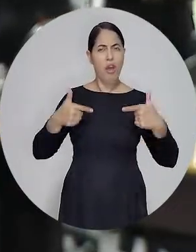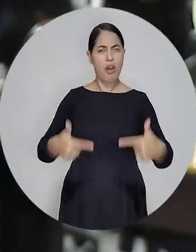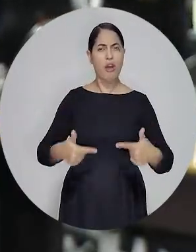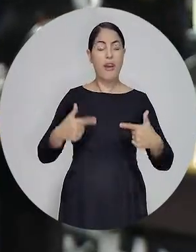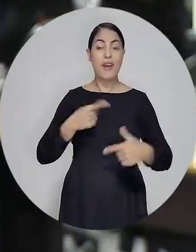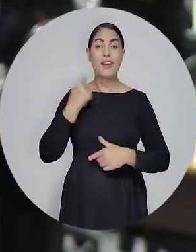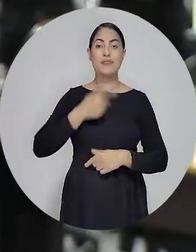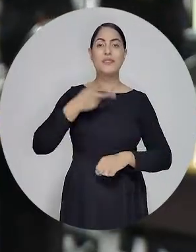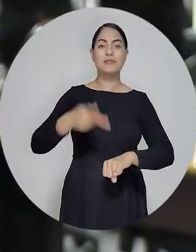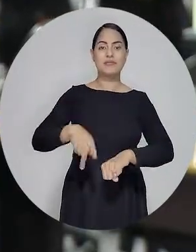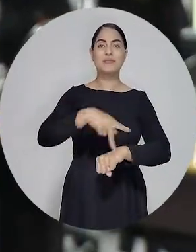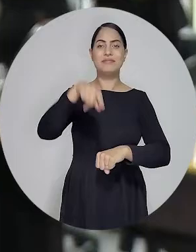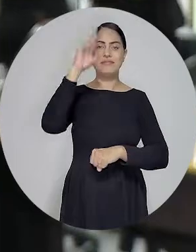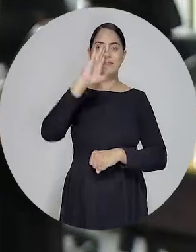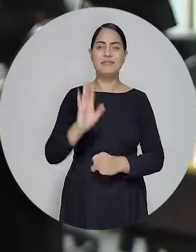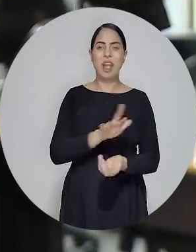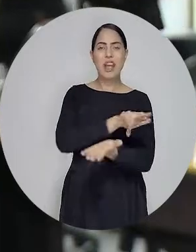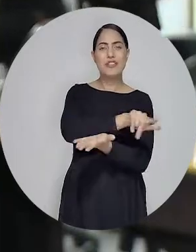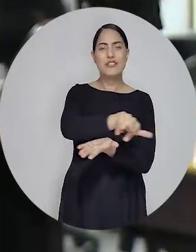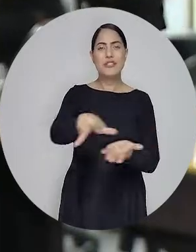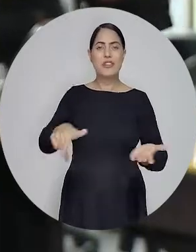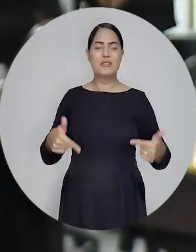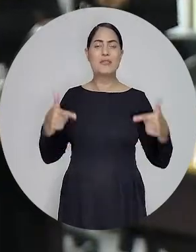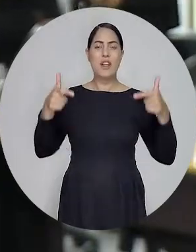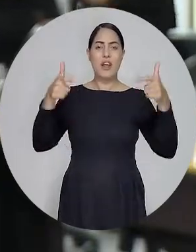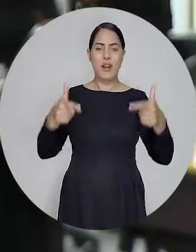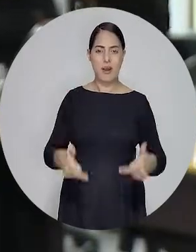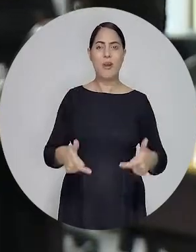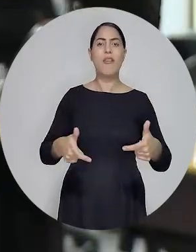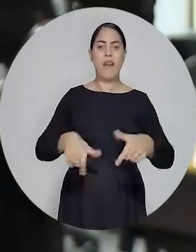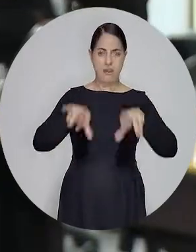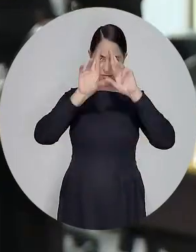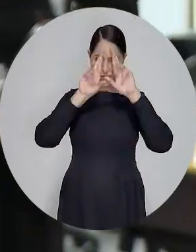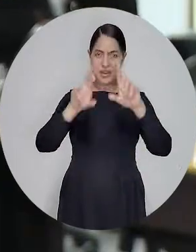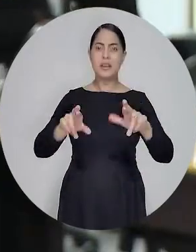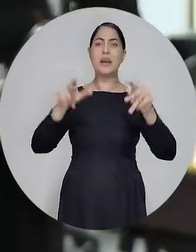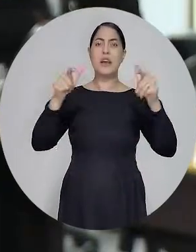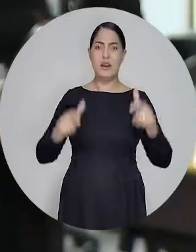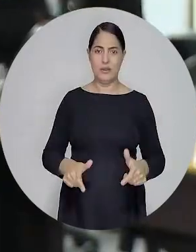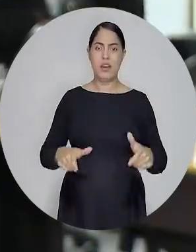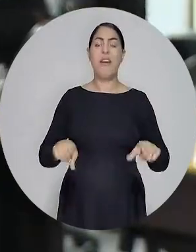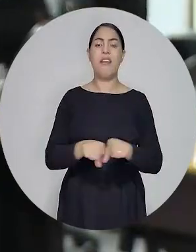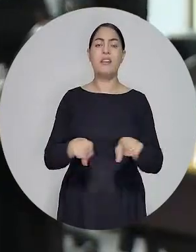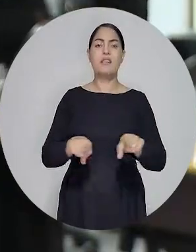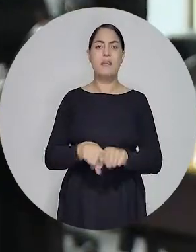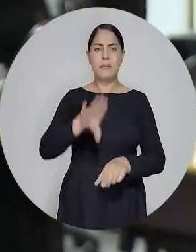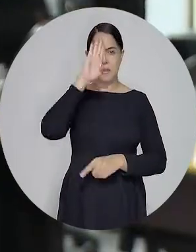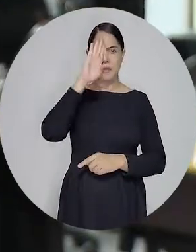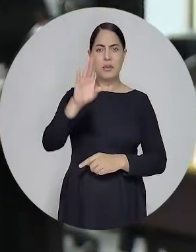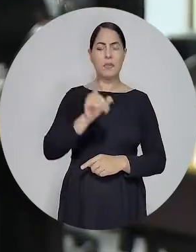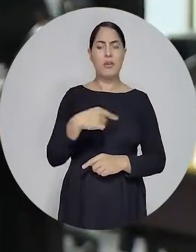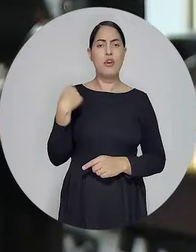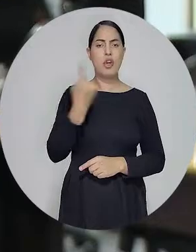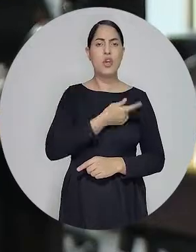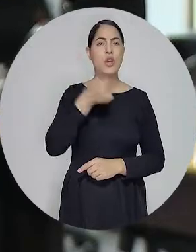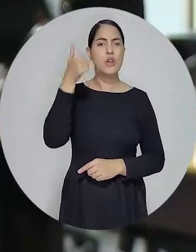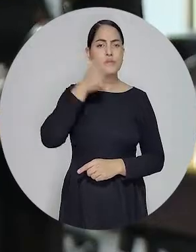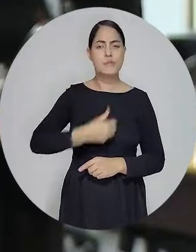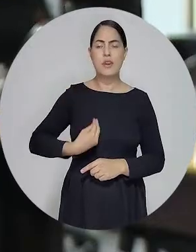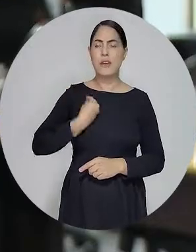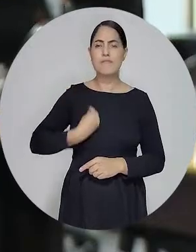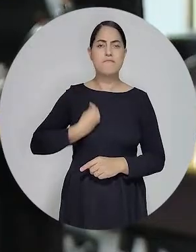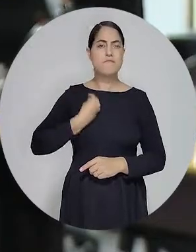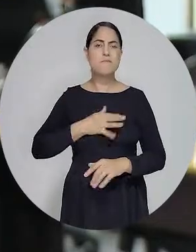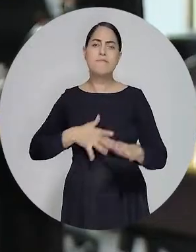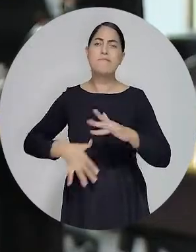bom combate e fazendo do nosso país um lugar de diversidade, um lugar de respeito e, sobretudo, um lugar onde